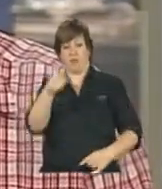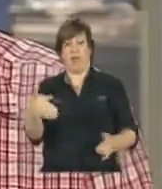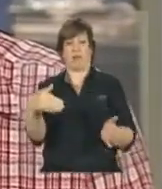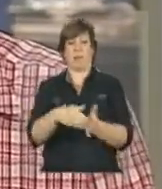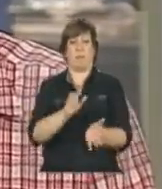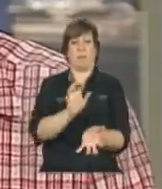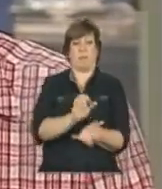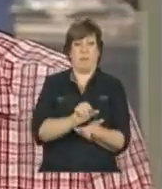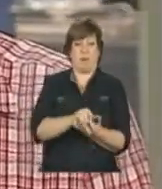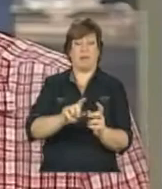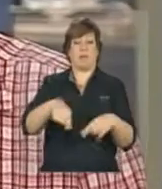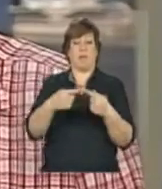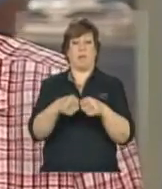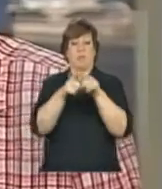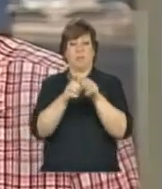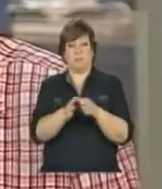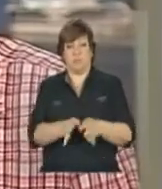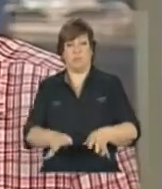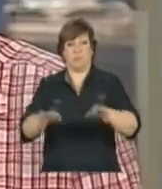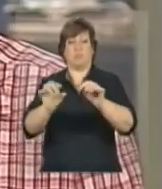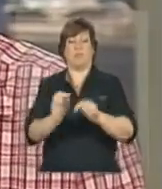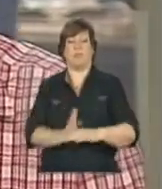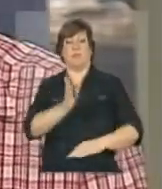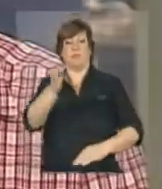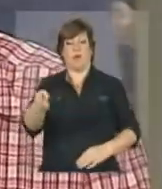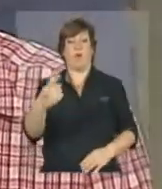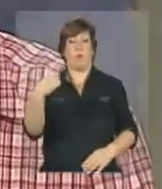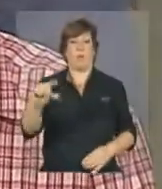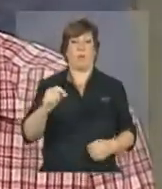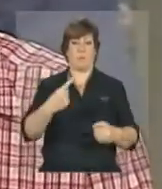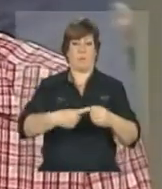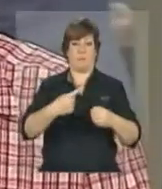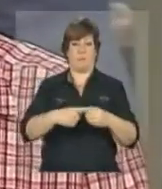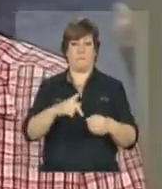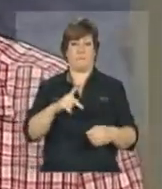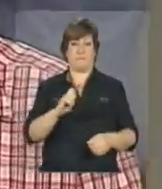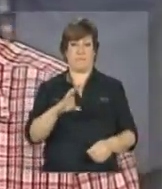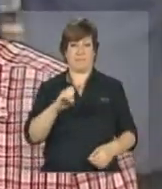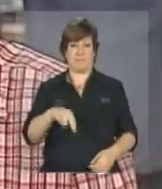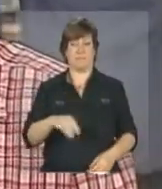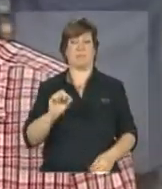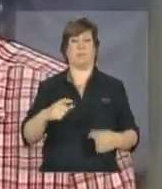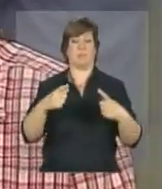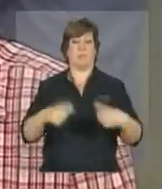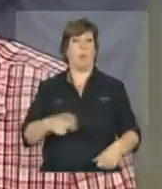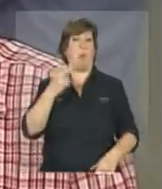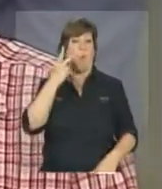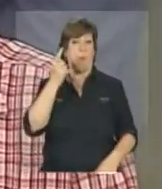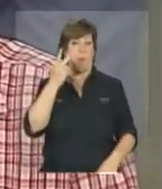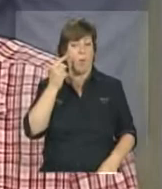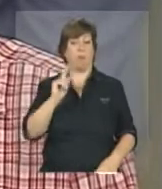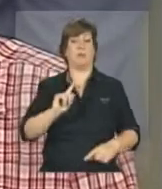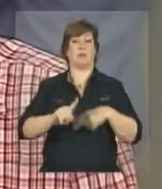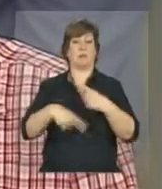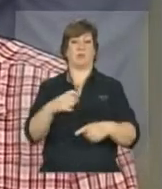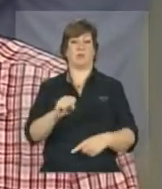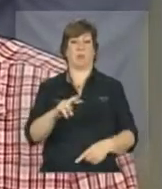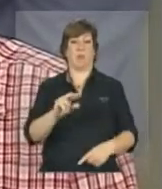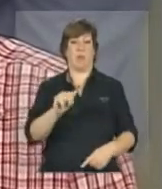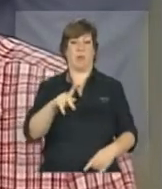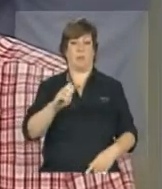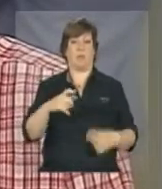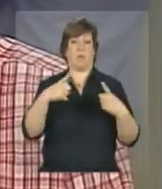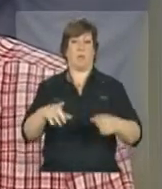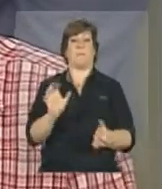Salgueiro se bifurca na direção dos portos de Pecém, no Ceará, e de Suape,